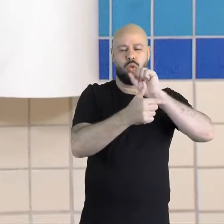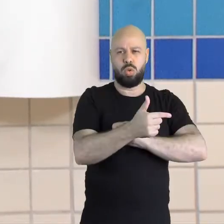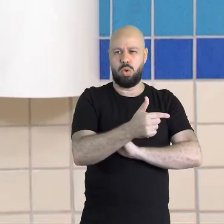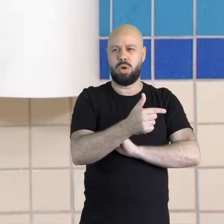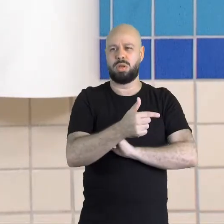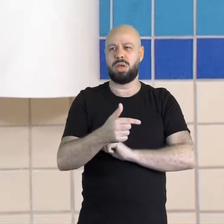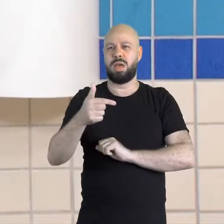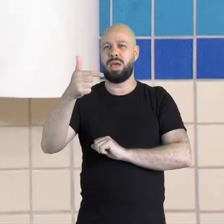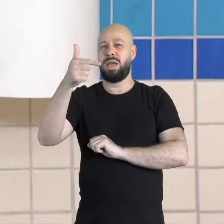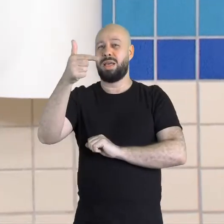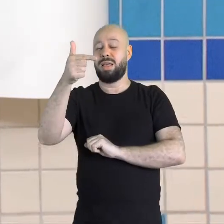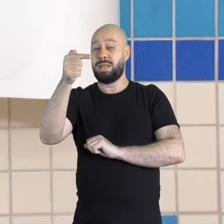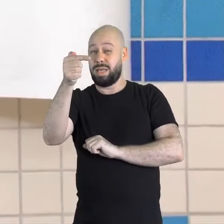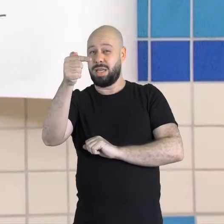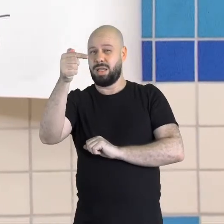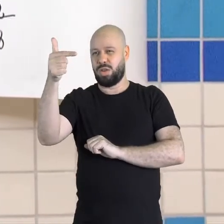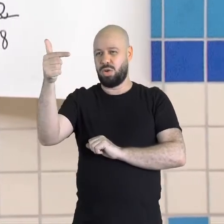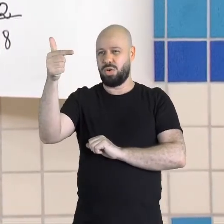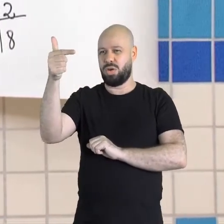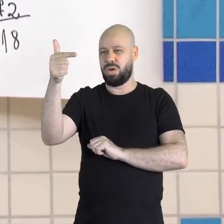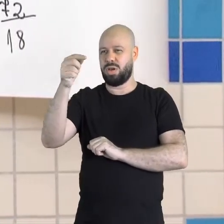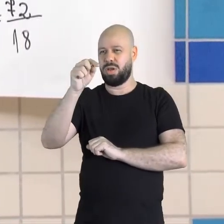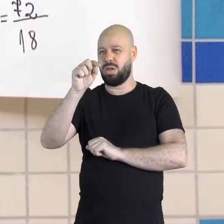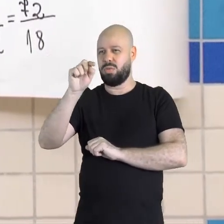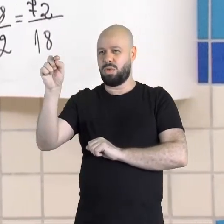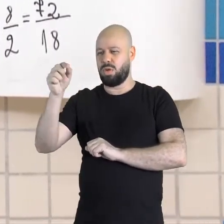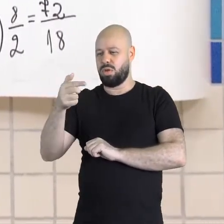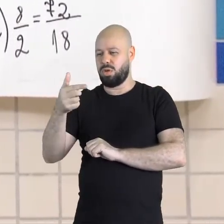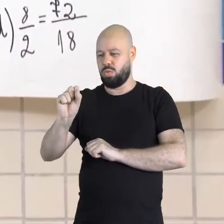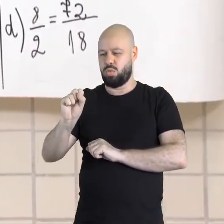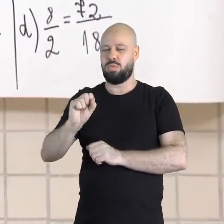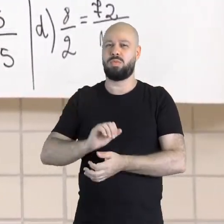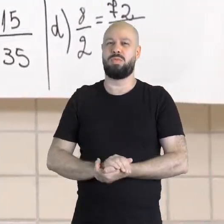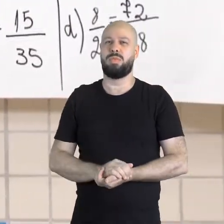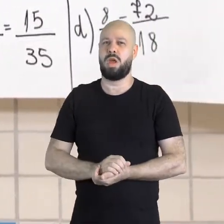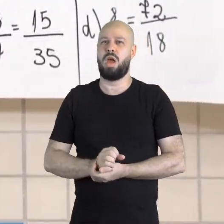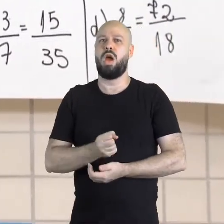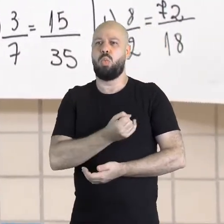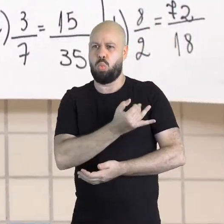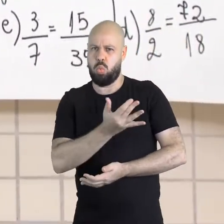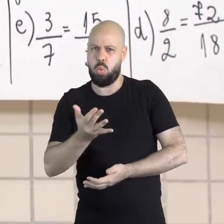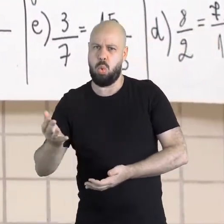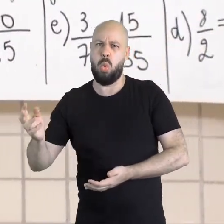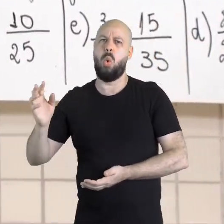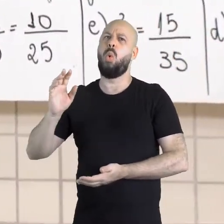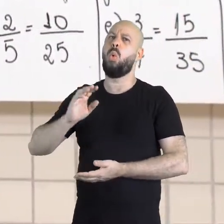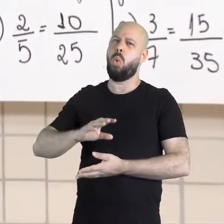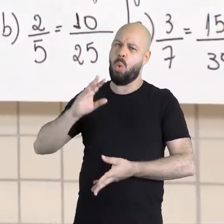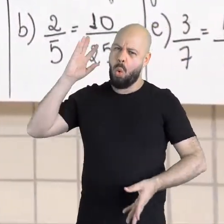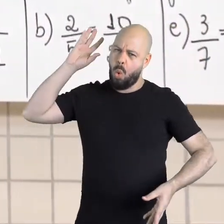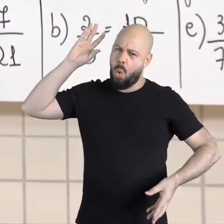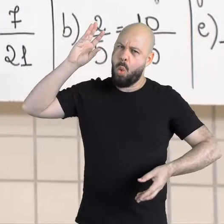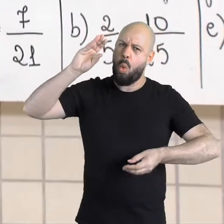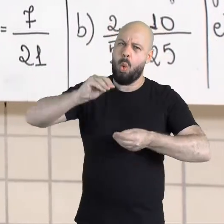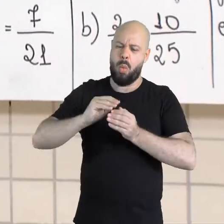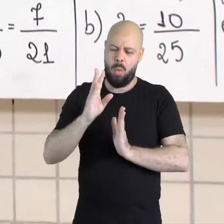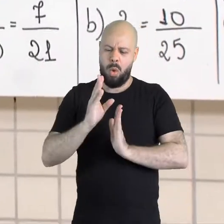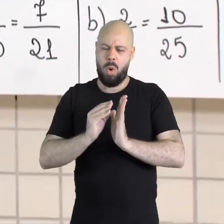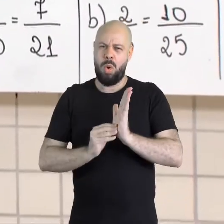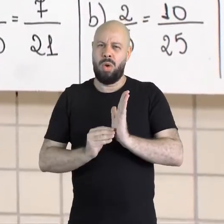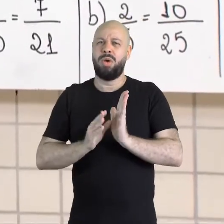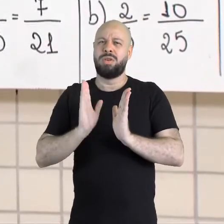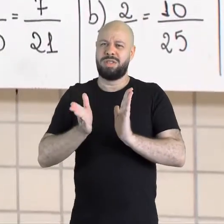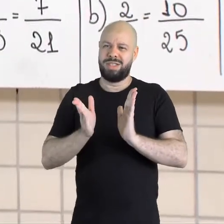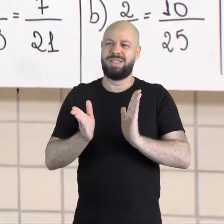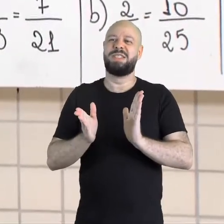18avos. Turminha, olha quantos exercícios nós vimos aqui. Nós revisamos todo o conteúdo que nós